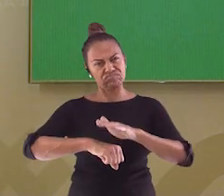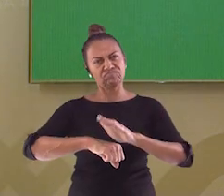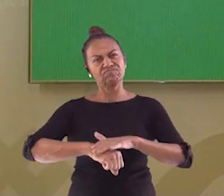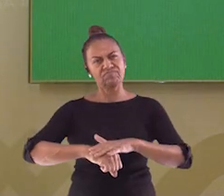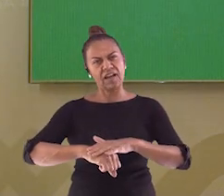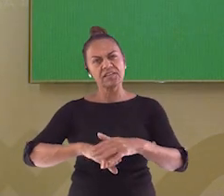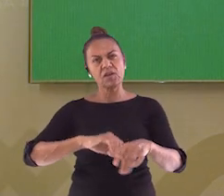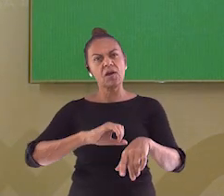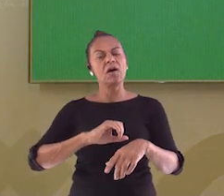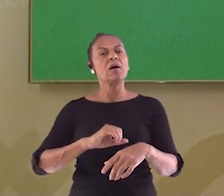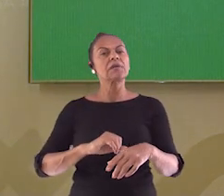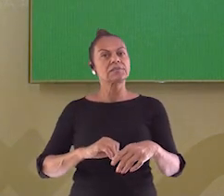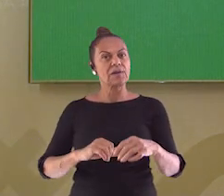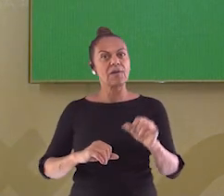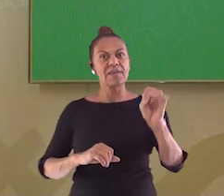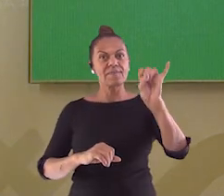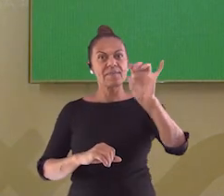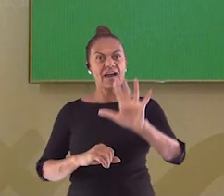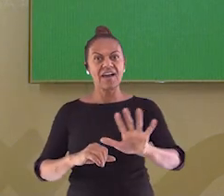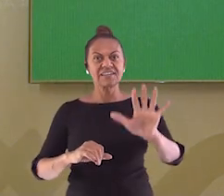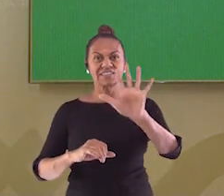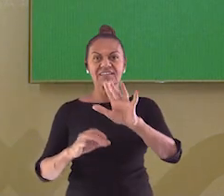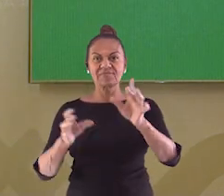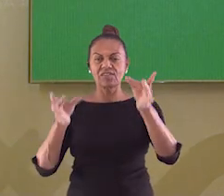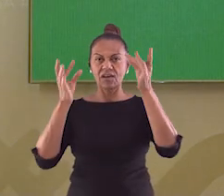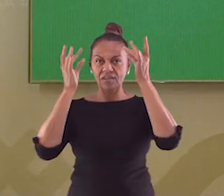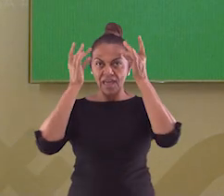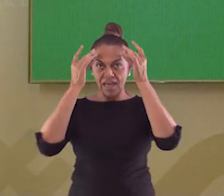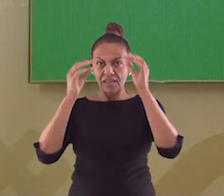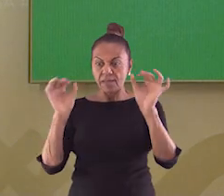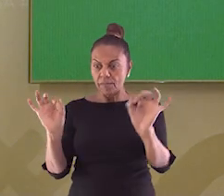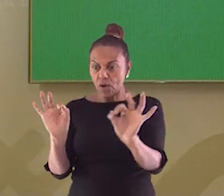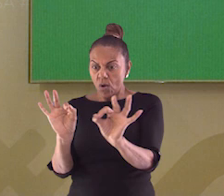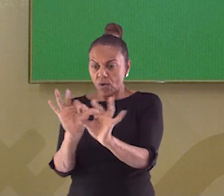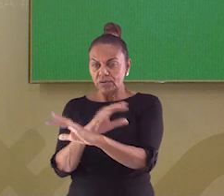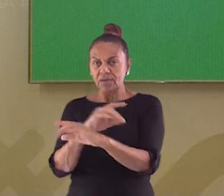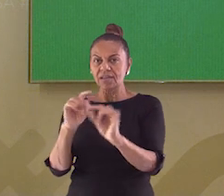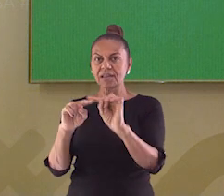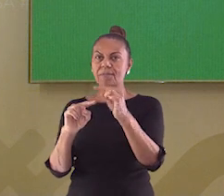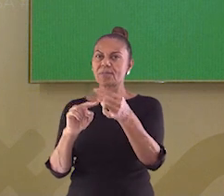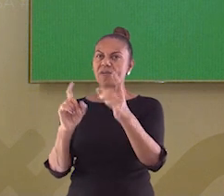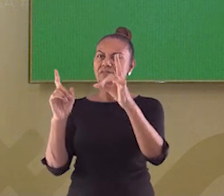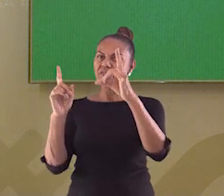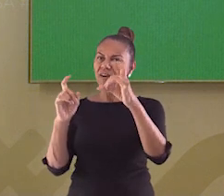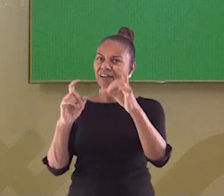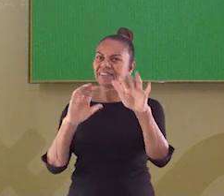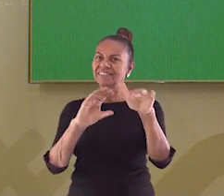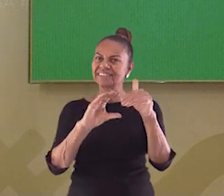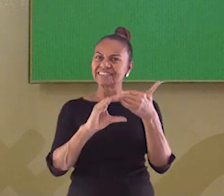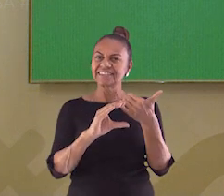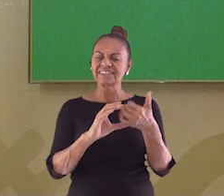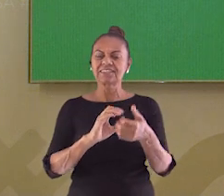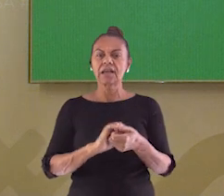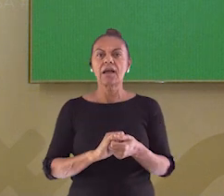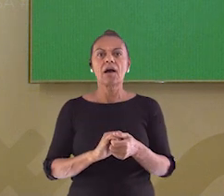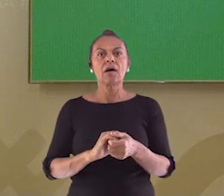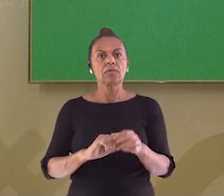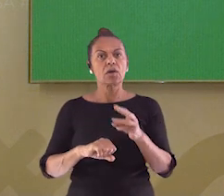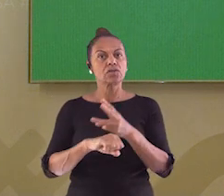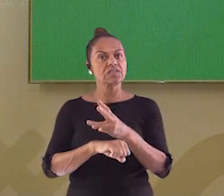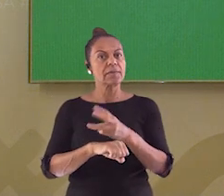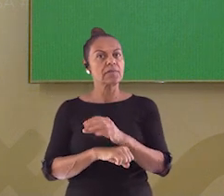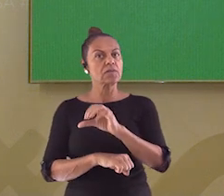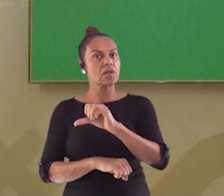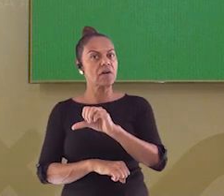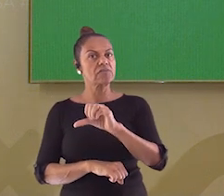Achou legal? Então faça o seu próprio mapa mental e nos envie fotos ou vídeos para o nosso WhatsApp. Então anote aí